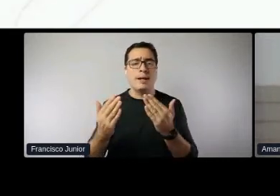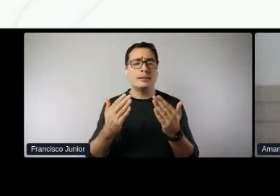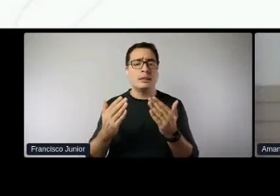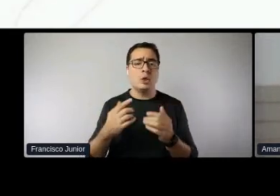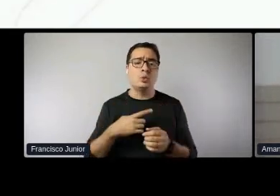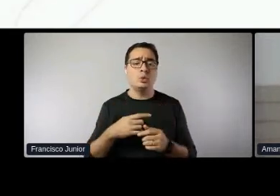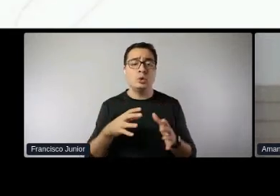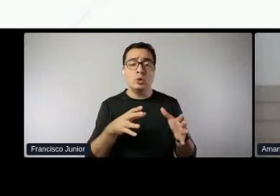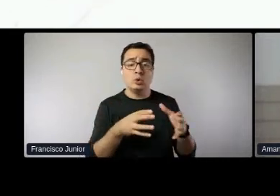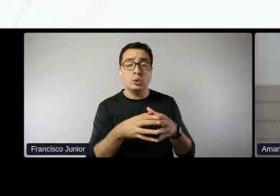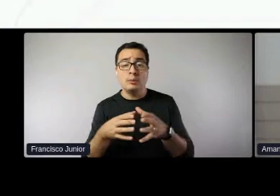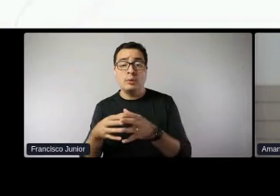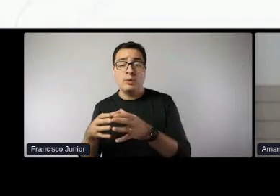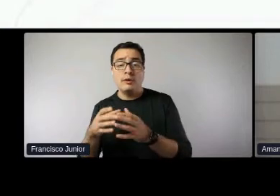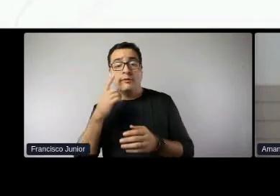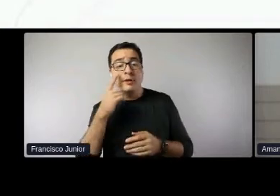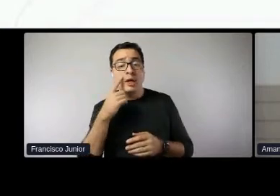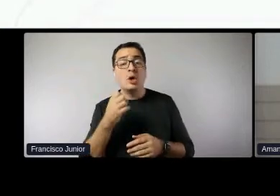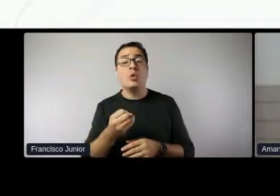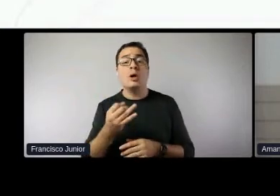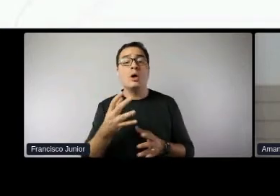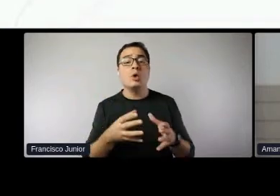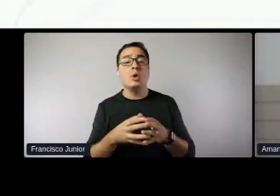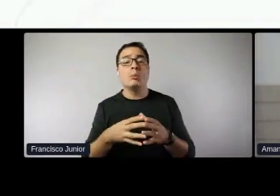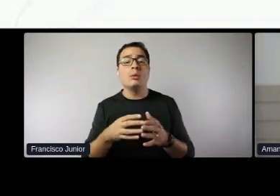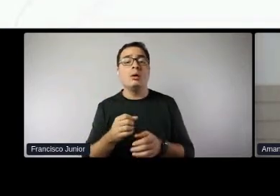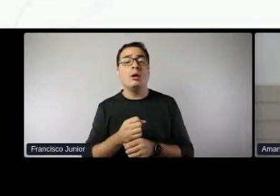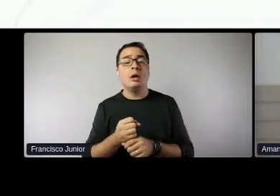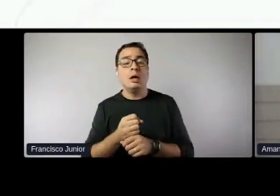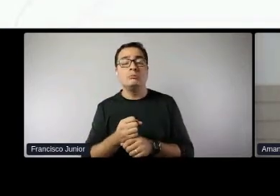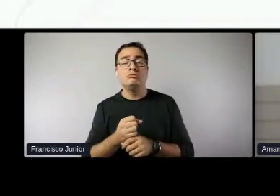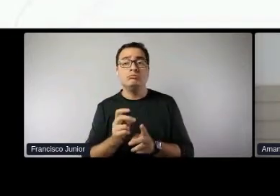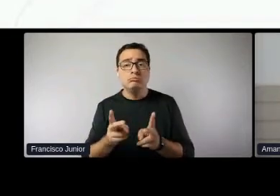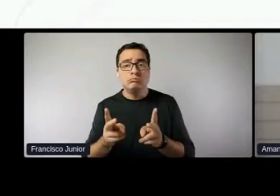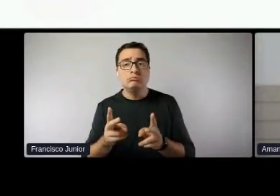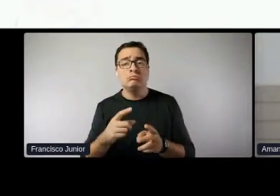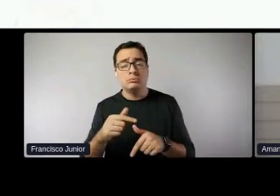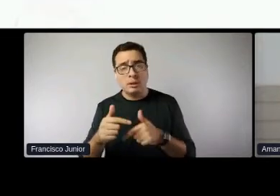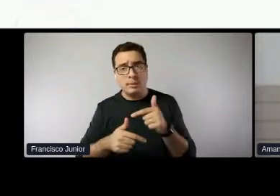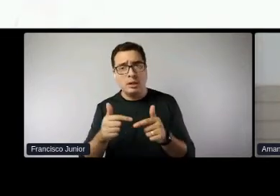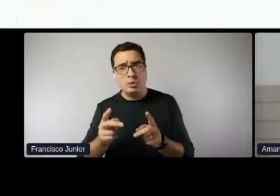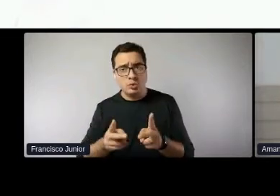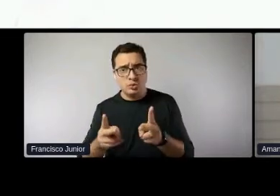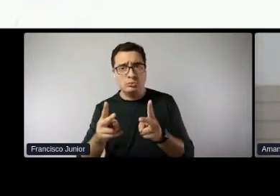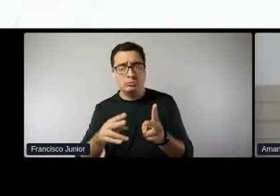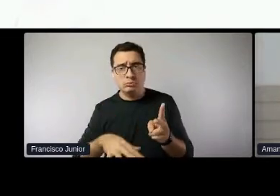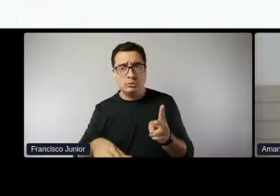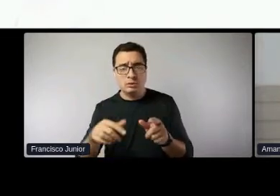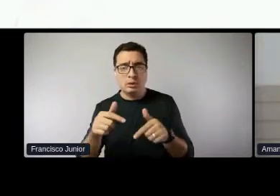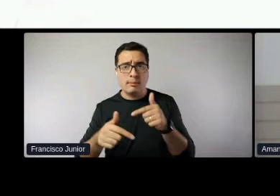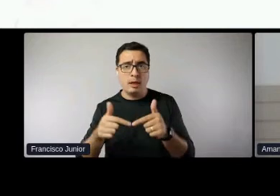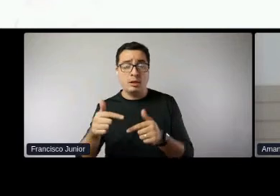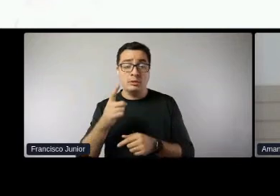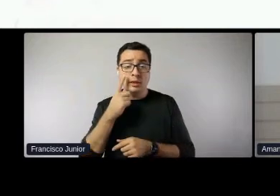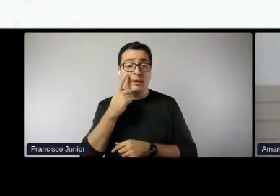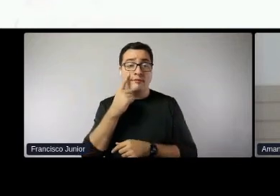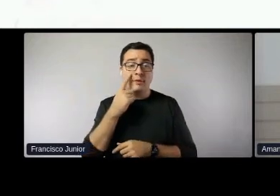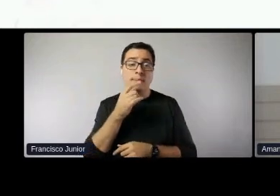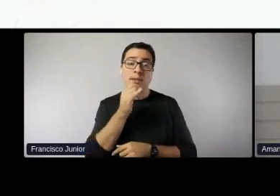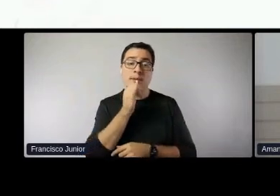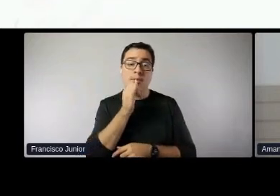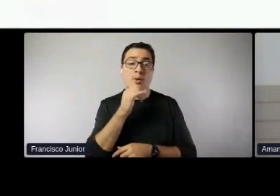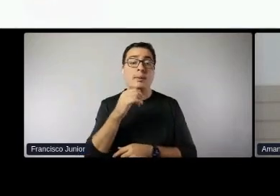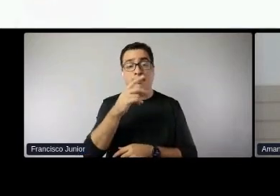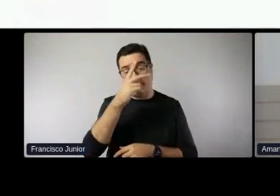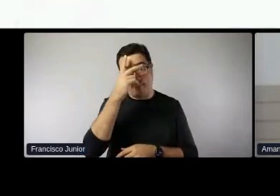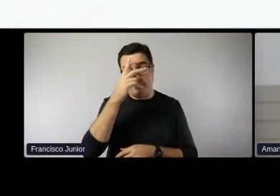entre grupos, ver quais são os grupos que se mantêm na casa, né, se mantêm dentro do ambiente, e ela consegue ver, por exemplo, aí,